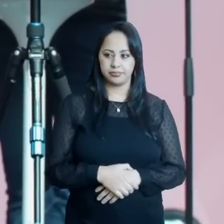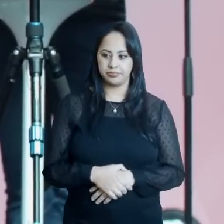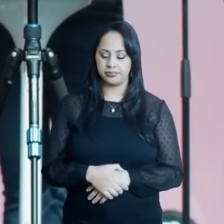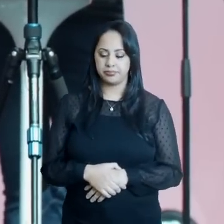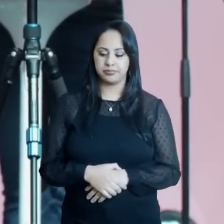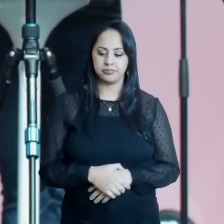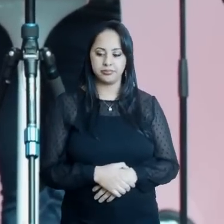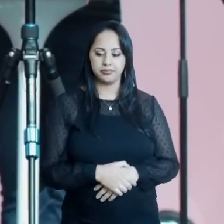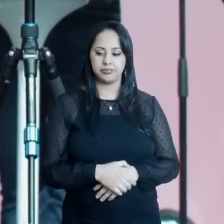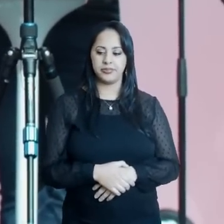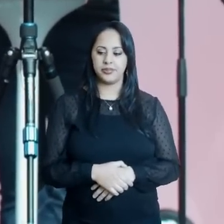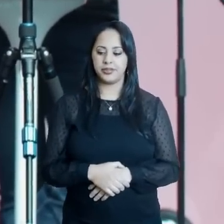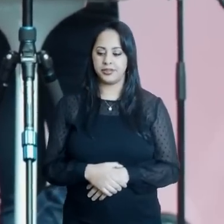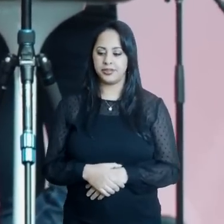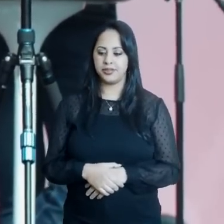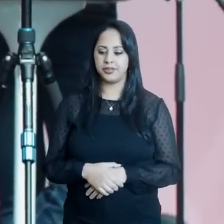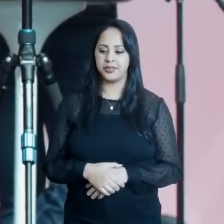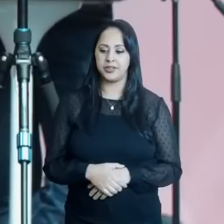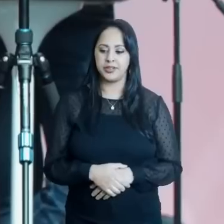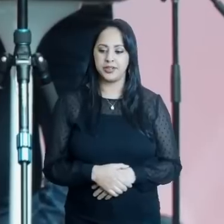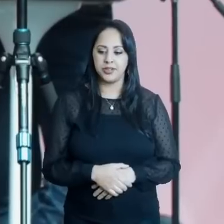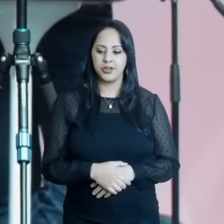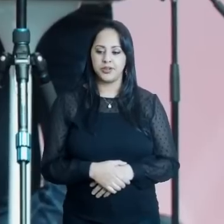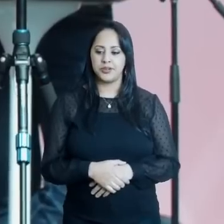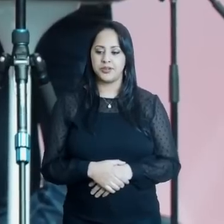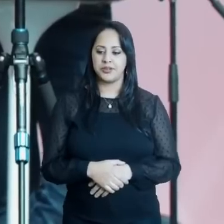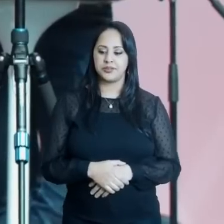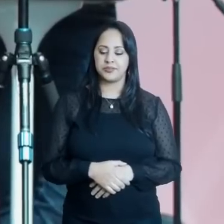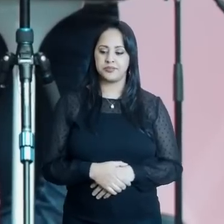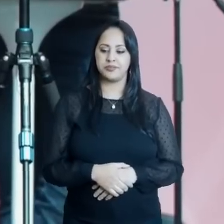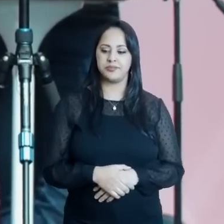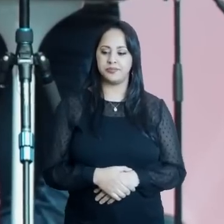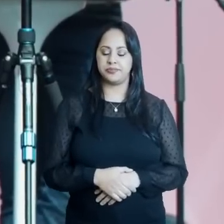Vendendo. Os Iluminados estão vendendo tudo aqui agora. Os Iluminados.